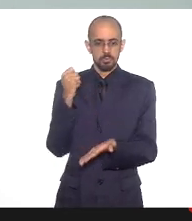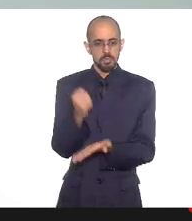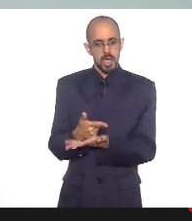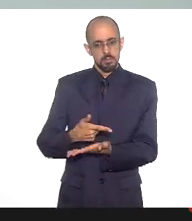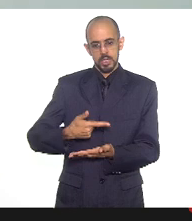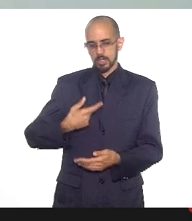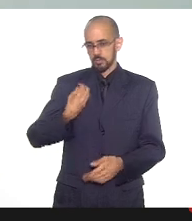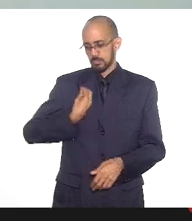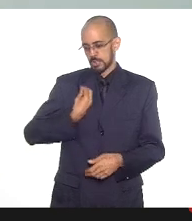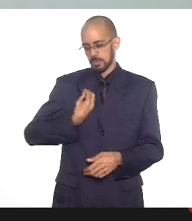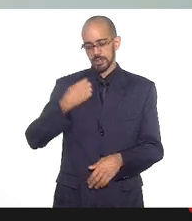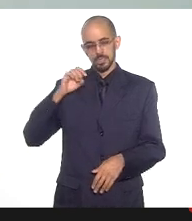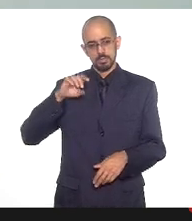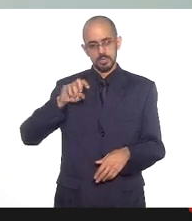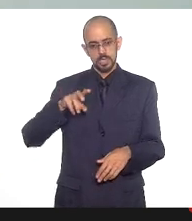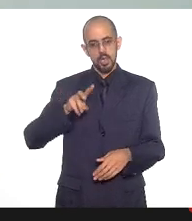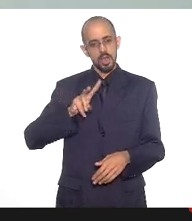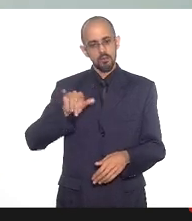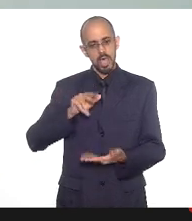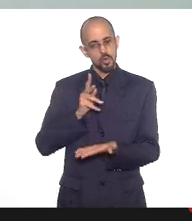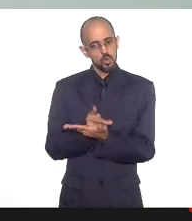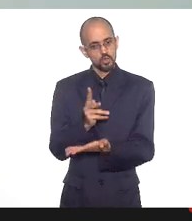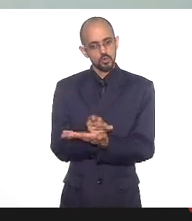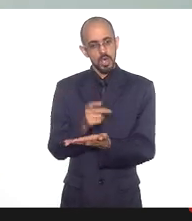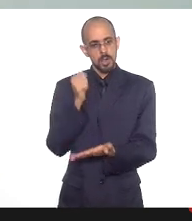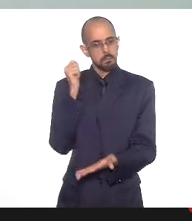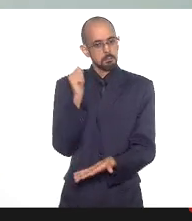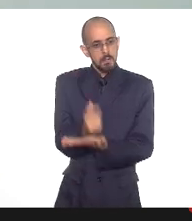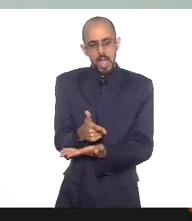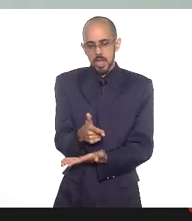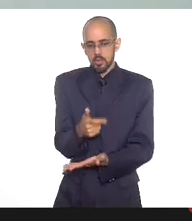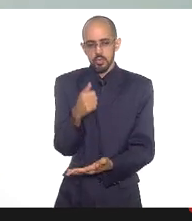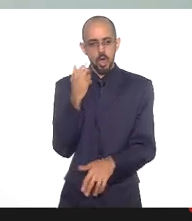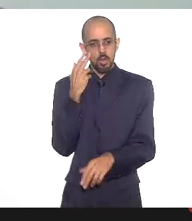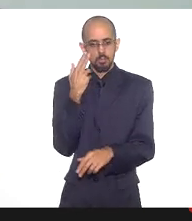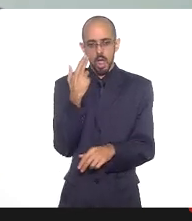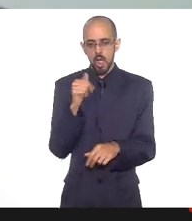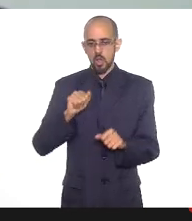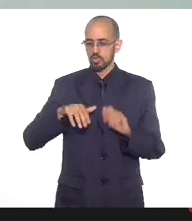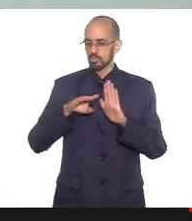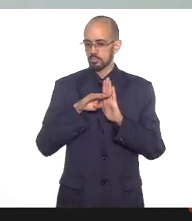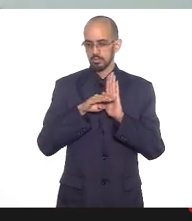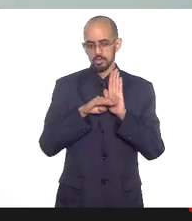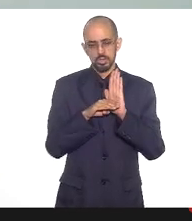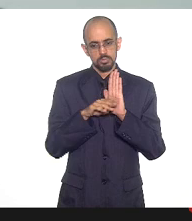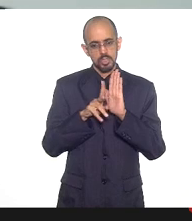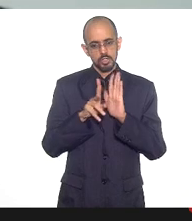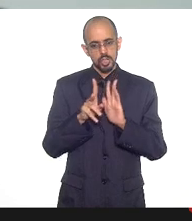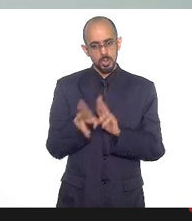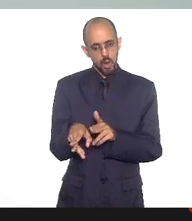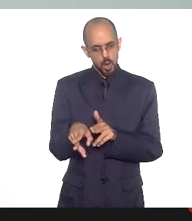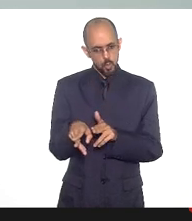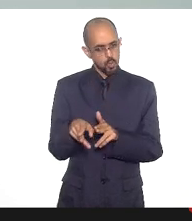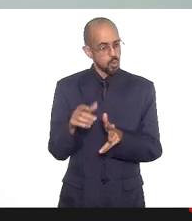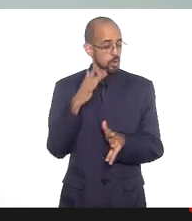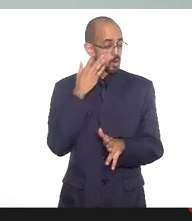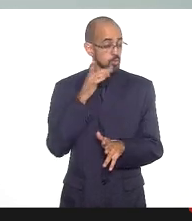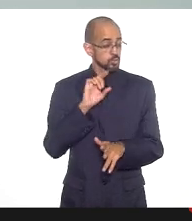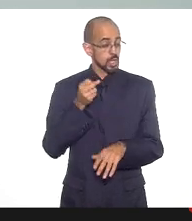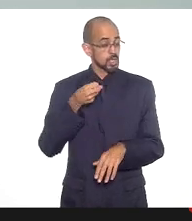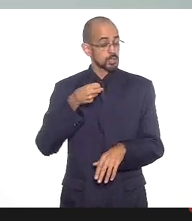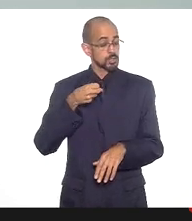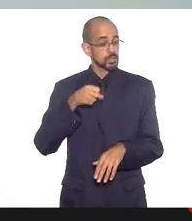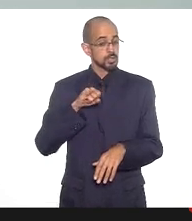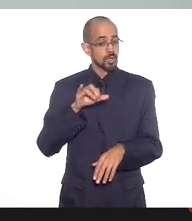ela continuará sendo paga e mediante os mesmos procedimentos. Não sei se o Federico